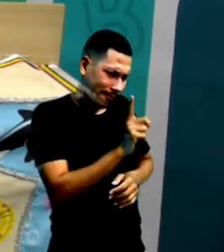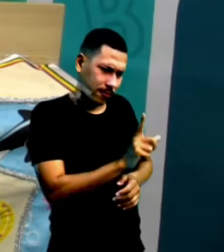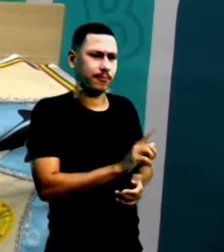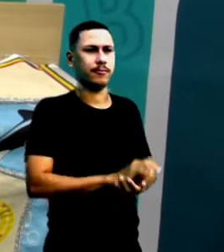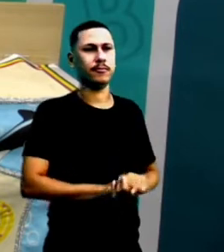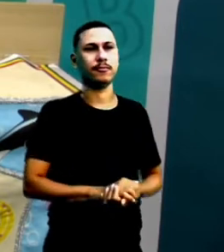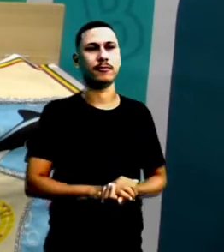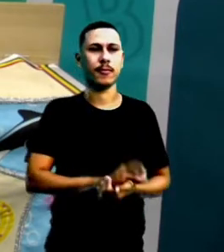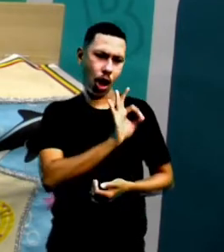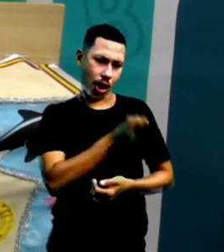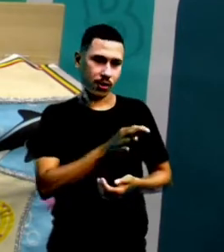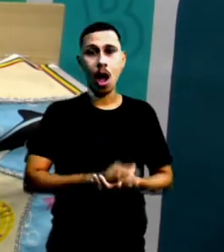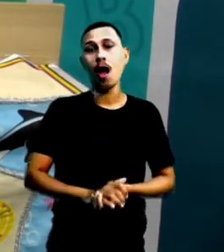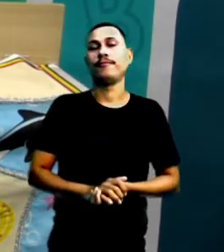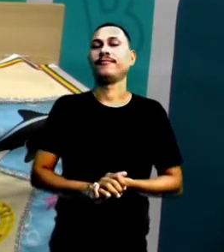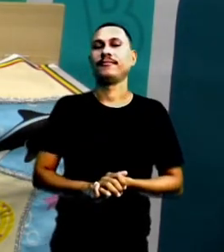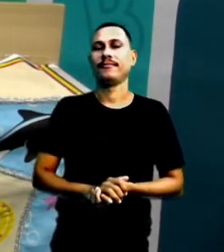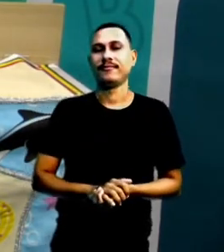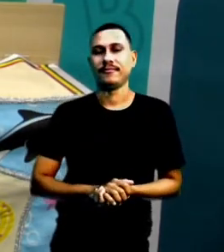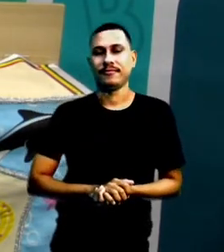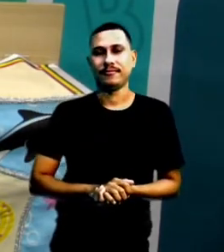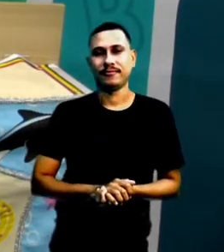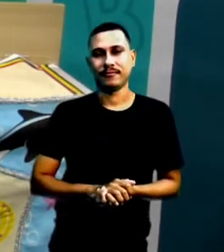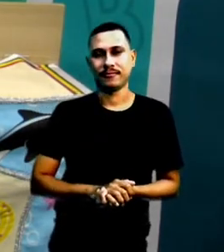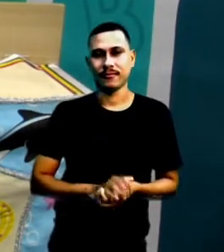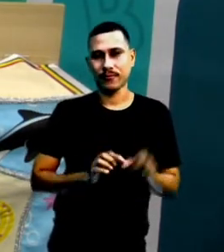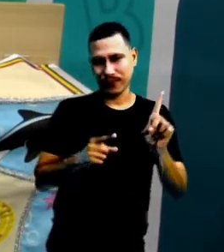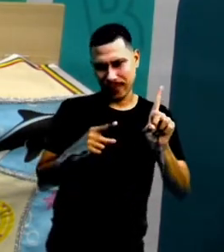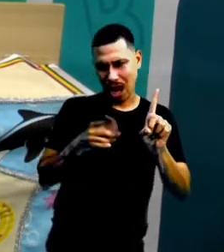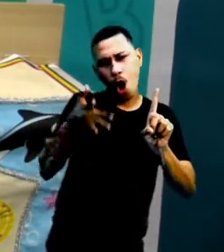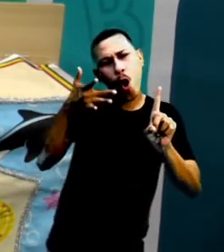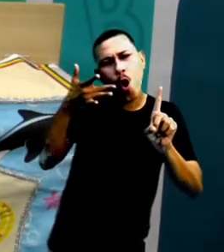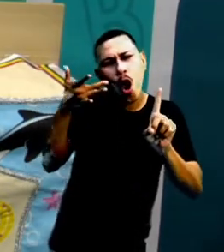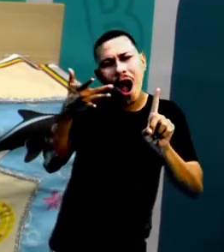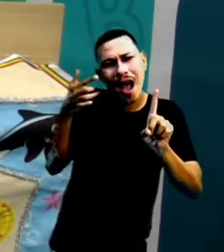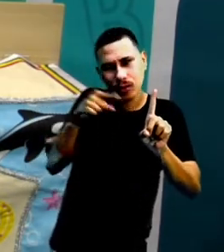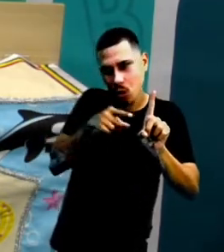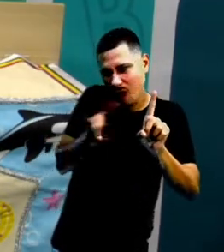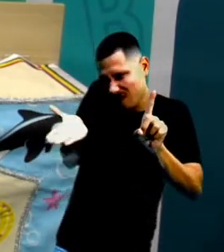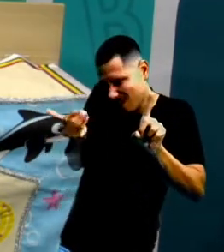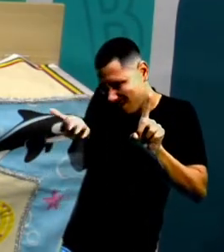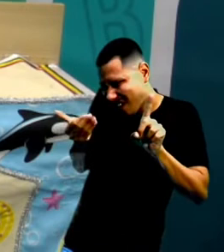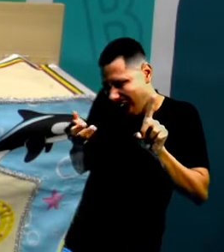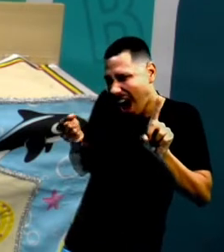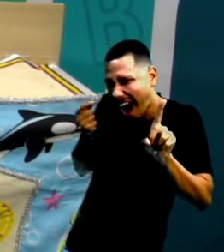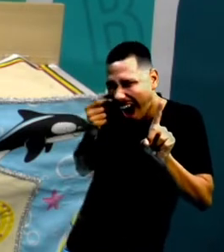Certo? Então, falou o gato. Vem, rato!